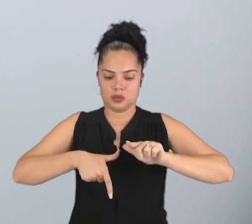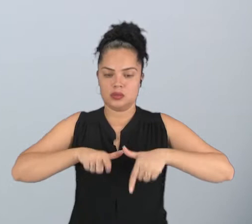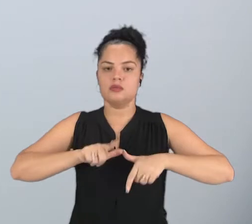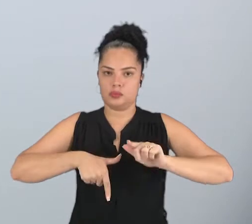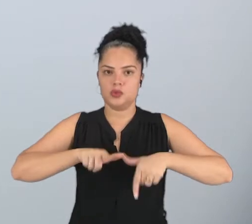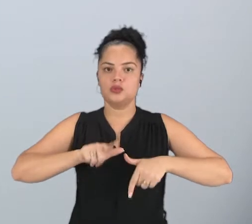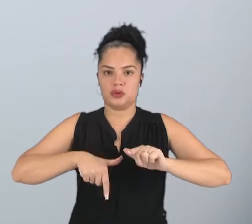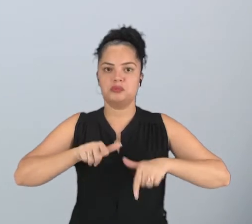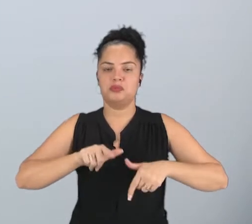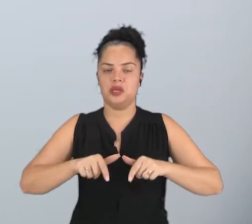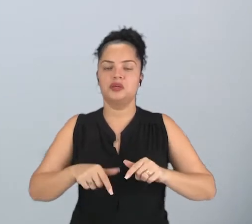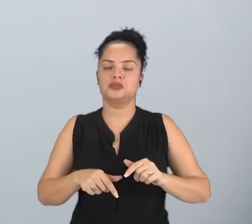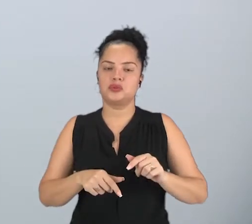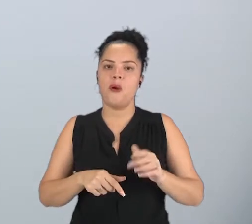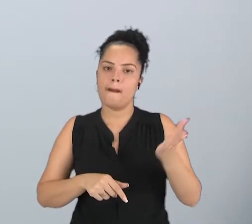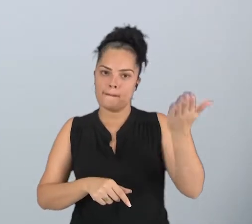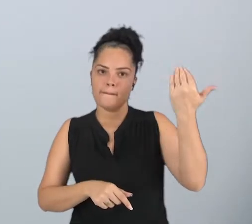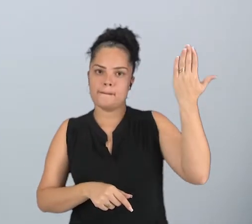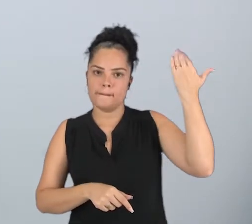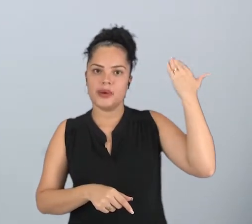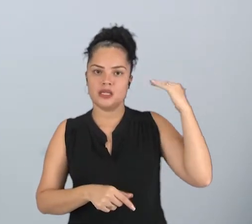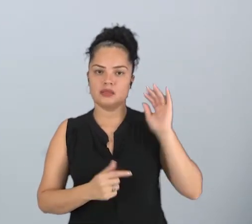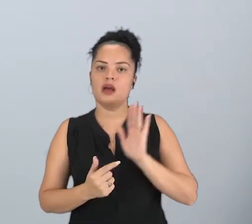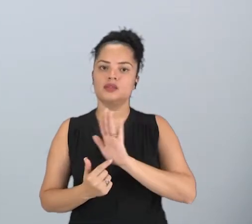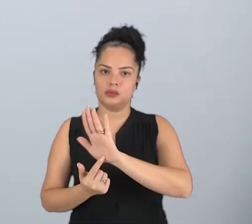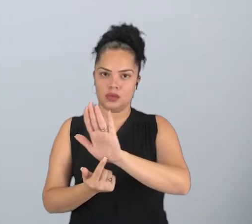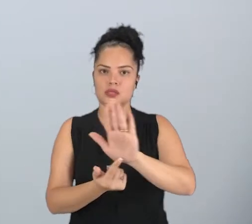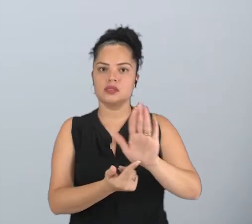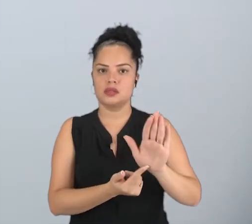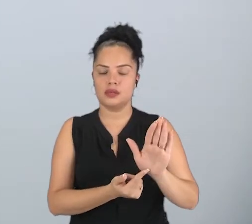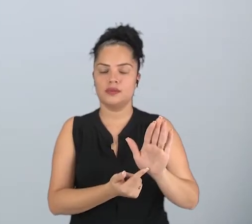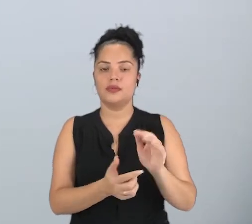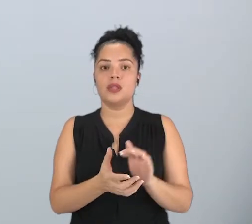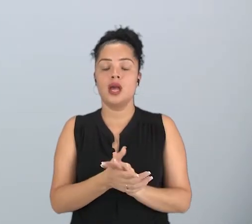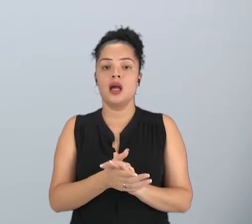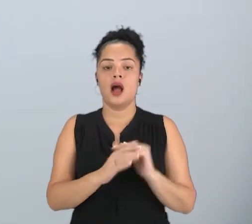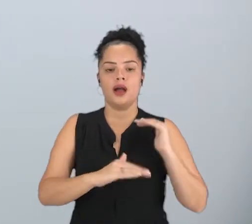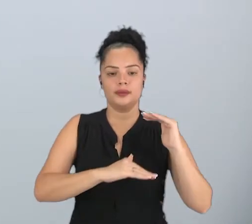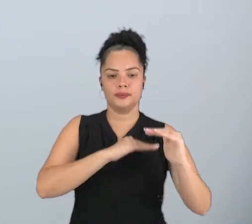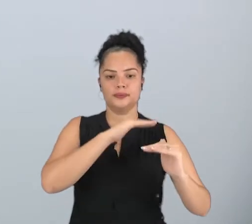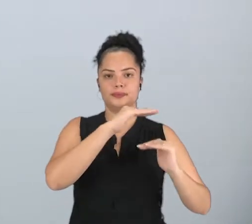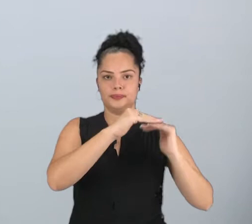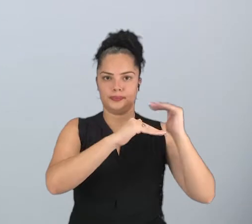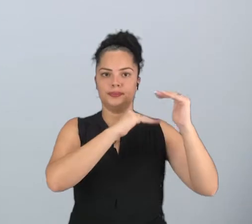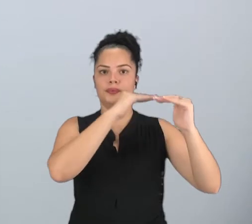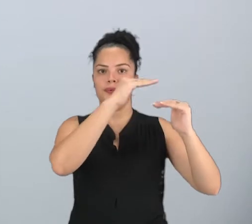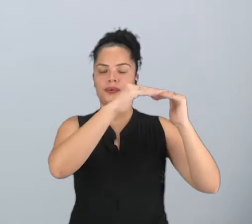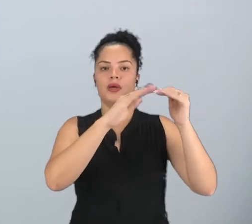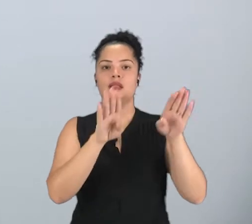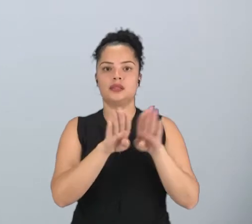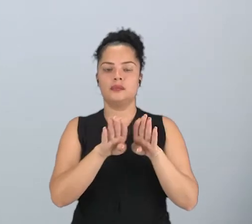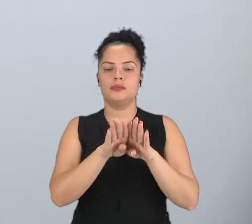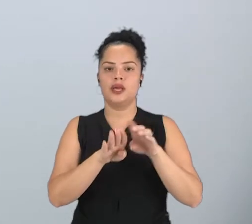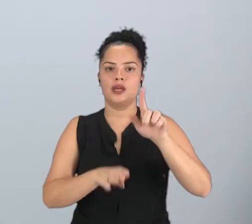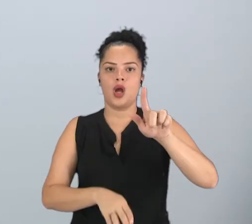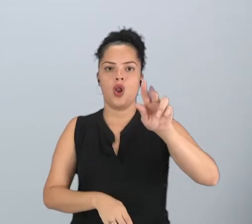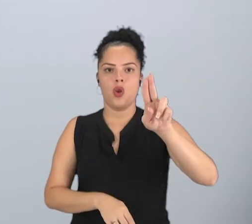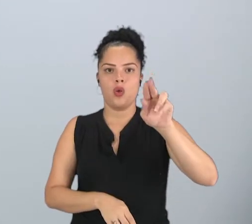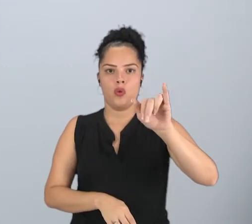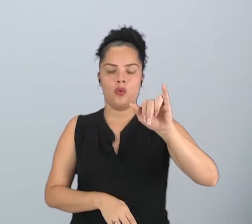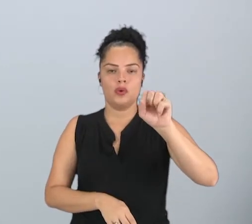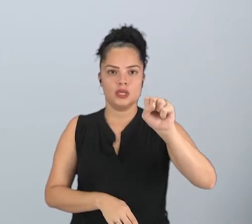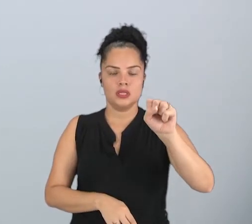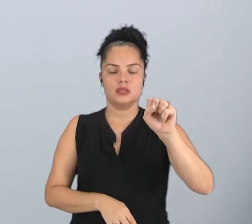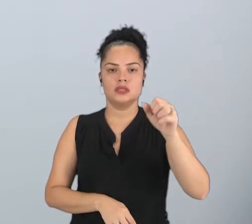na dança com símbolos geométricos que são associados. Com o tempo, nós temos na corte de Luís XIV a comemoração